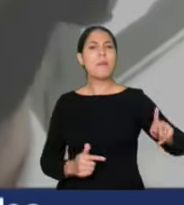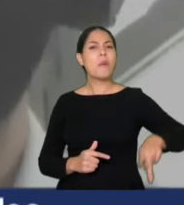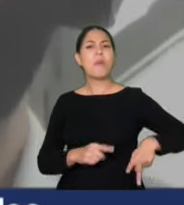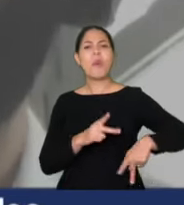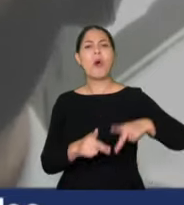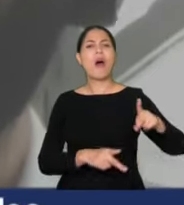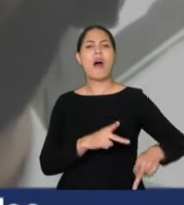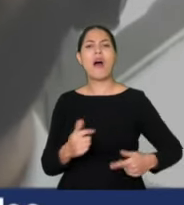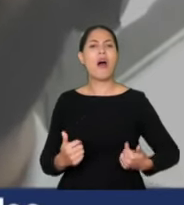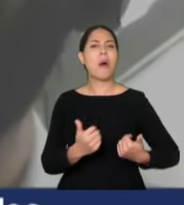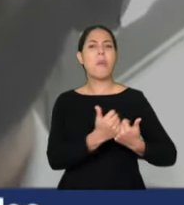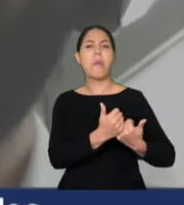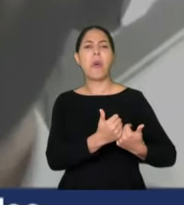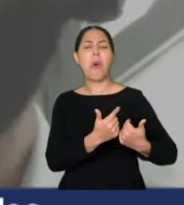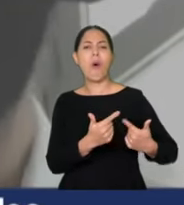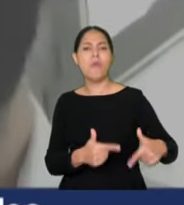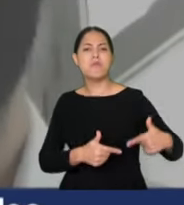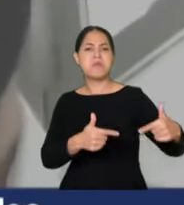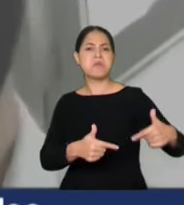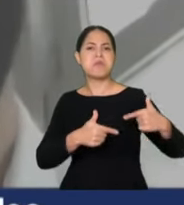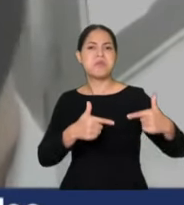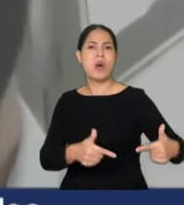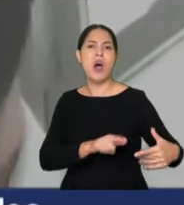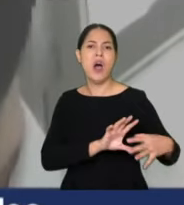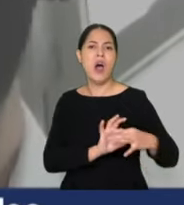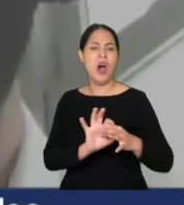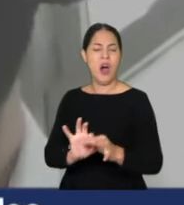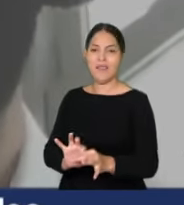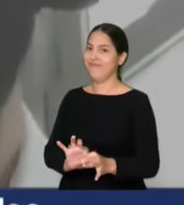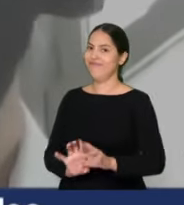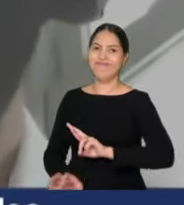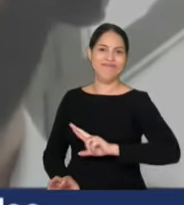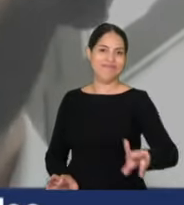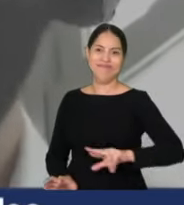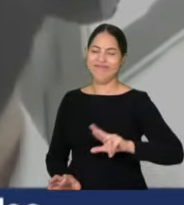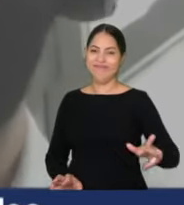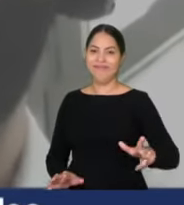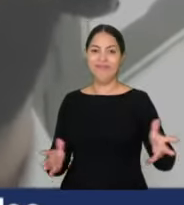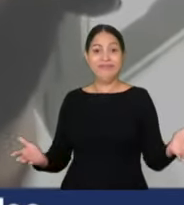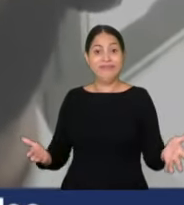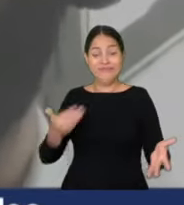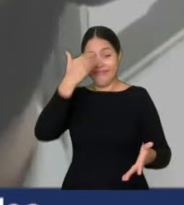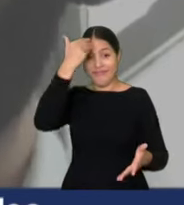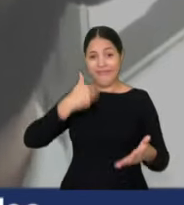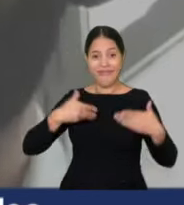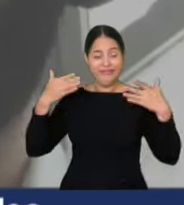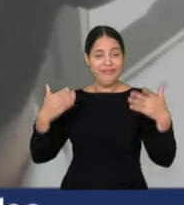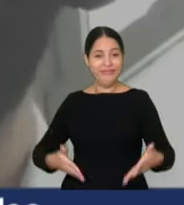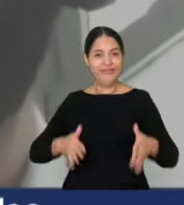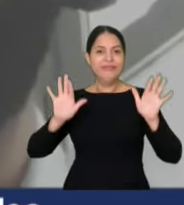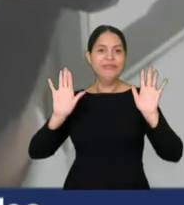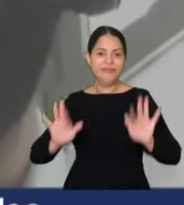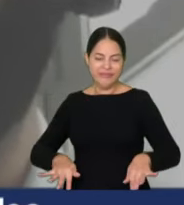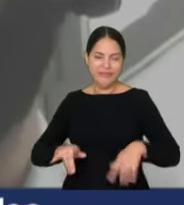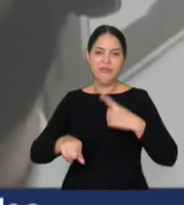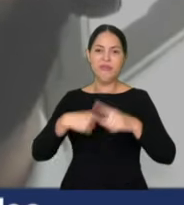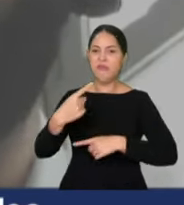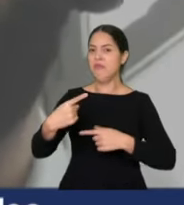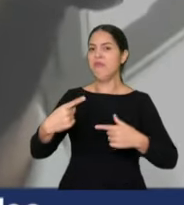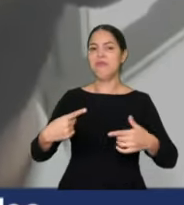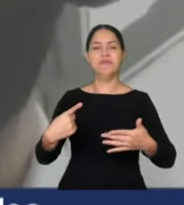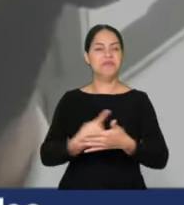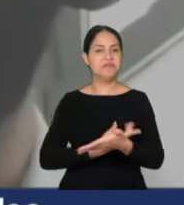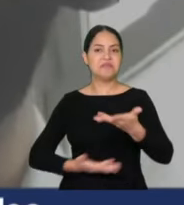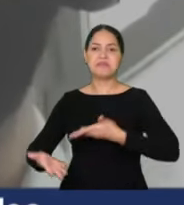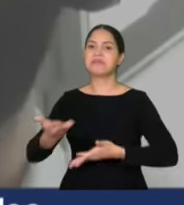população brasileira e para o Estado brasileiro. Então, eu encerro aqui minha participação e depois a gente pode aprofundar mais esse debate